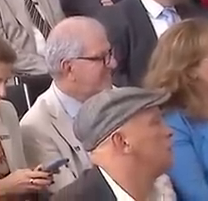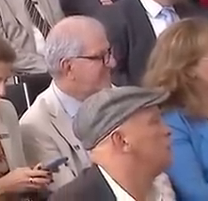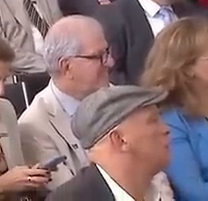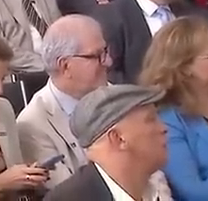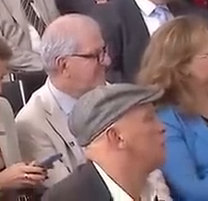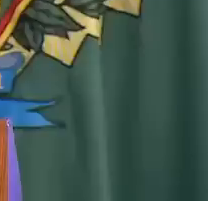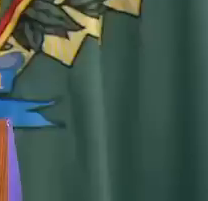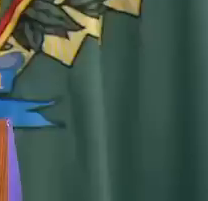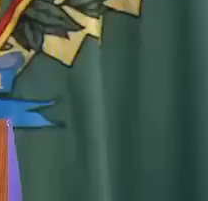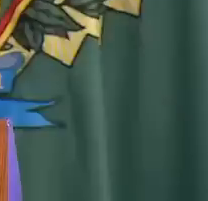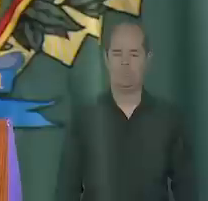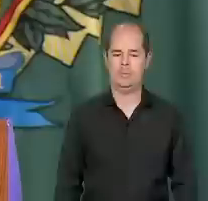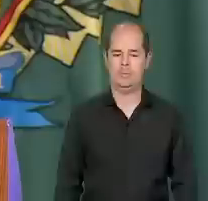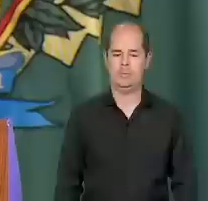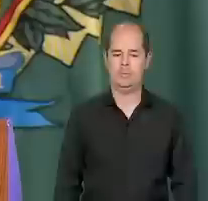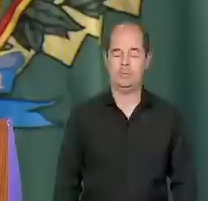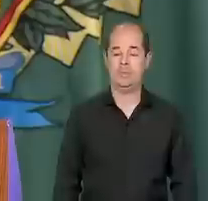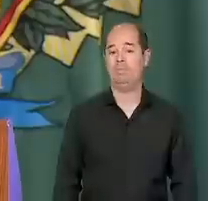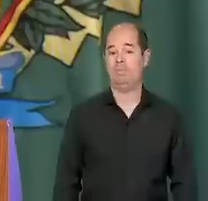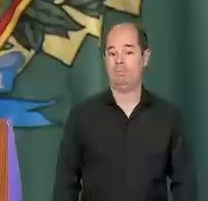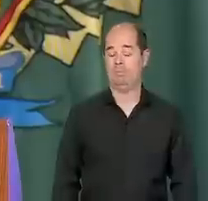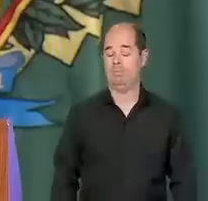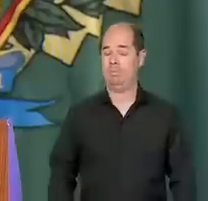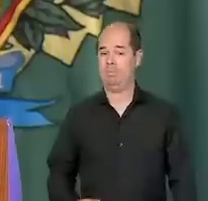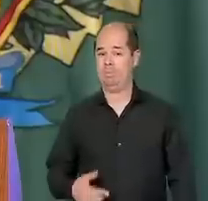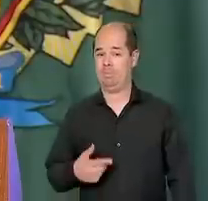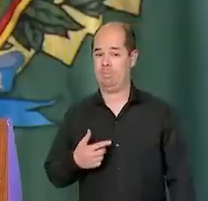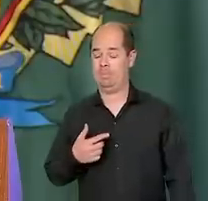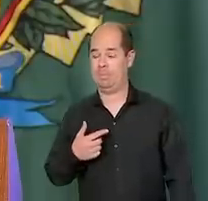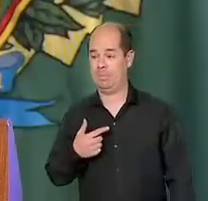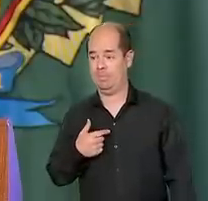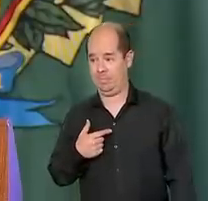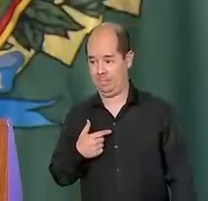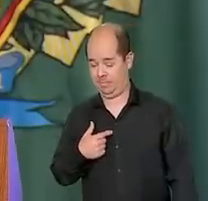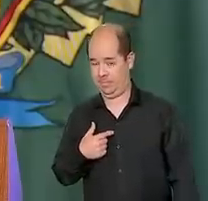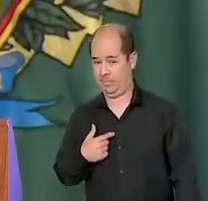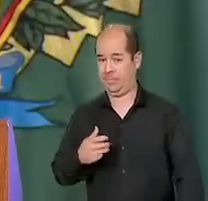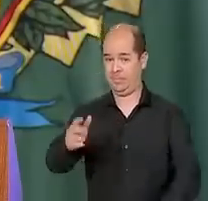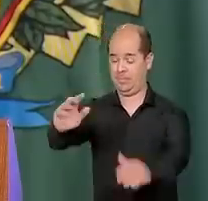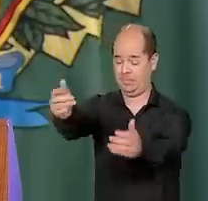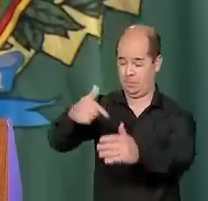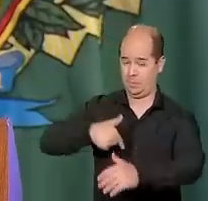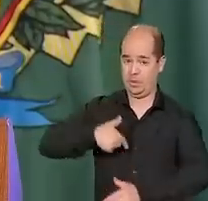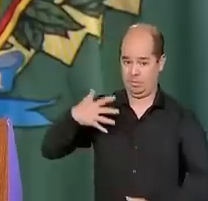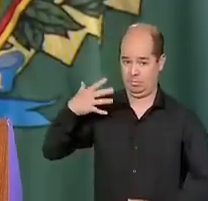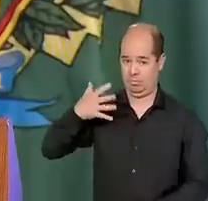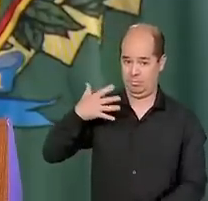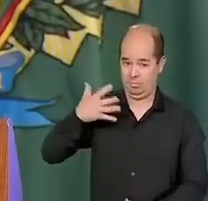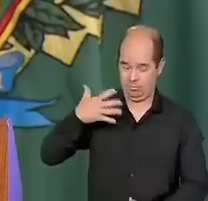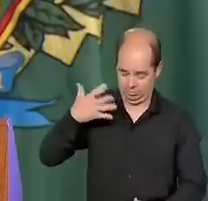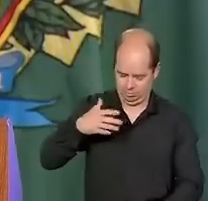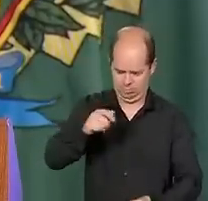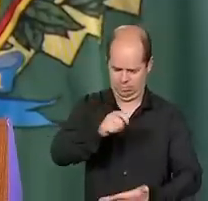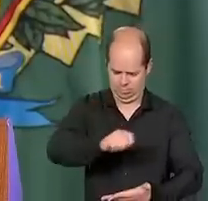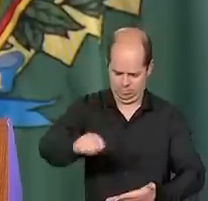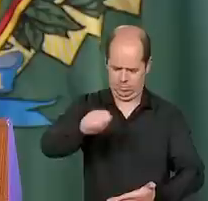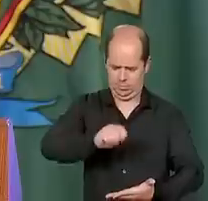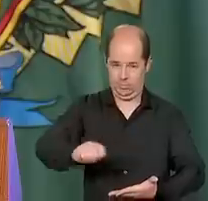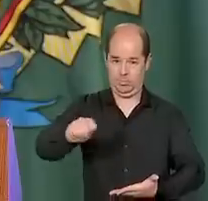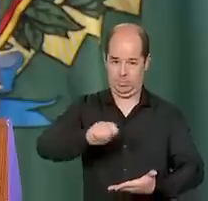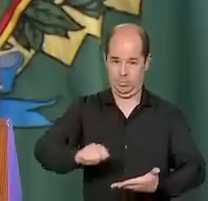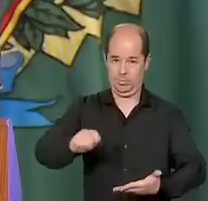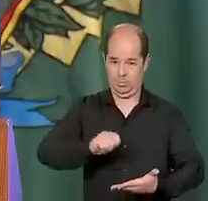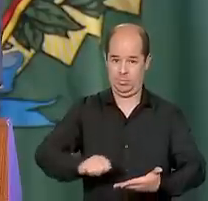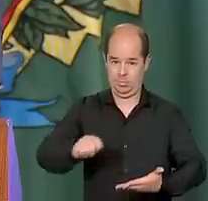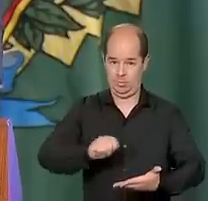Eu mandei recolher o meu pronunciamento por escrito, porque toda vez que você é o